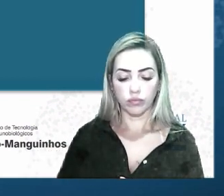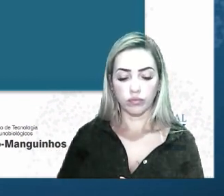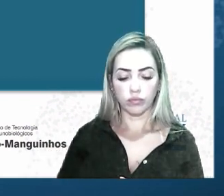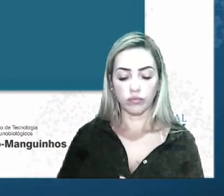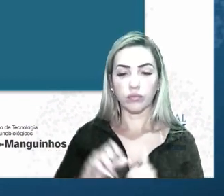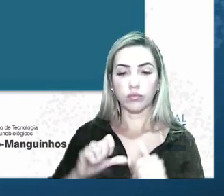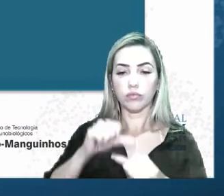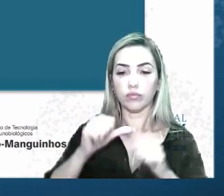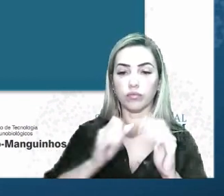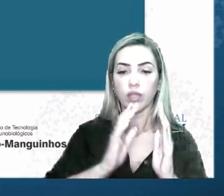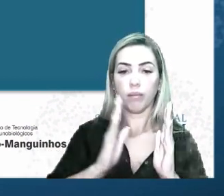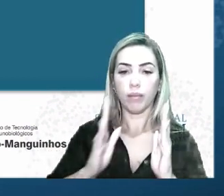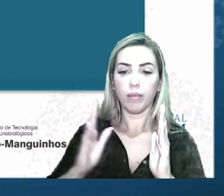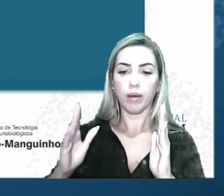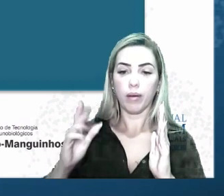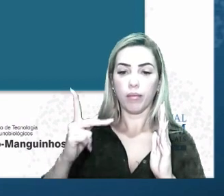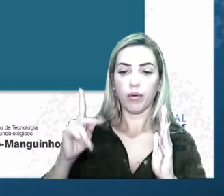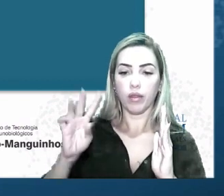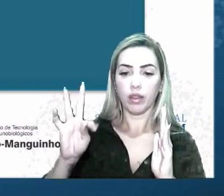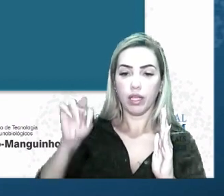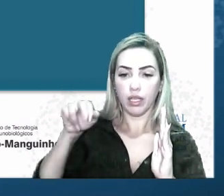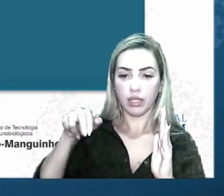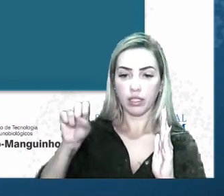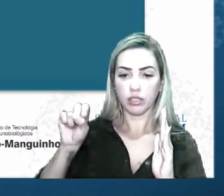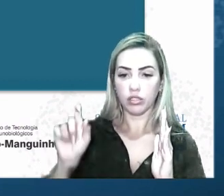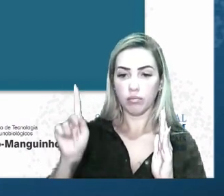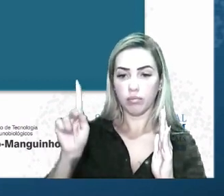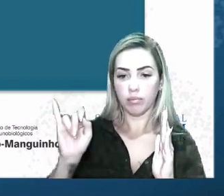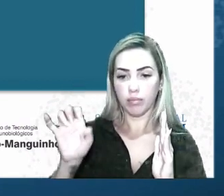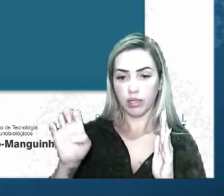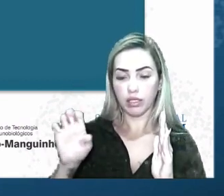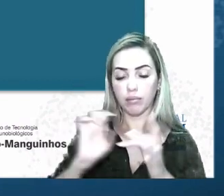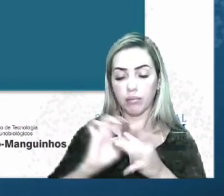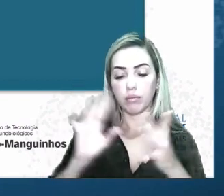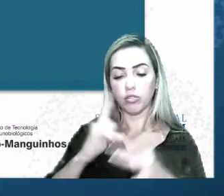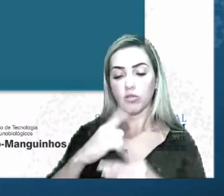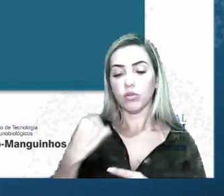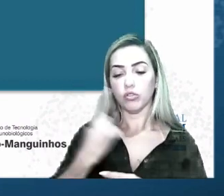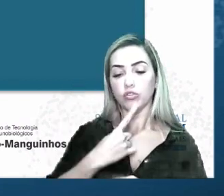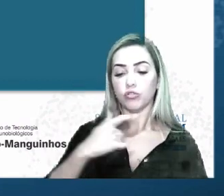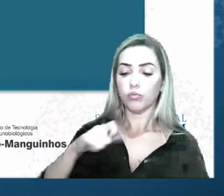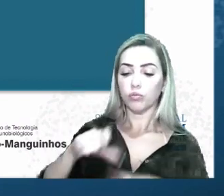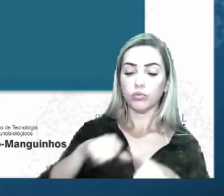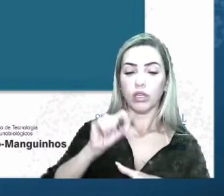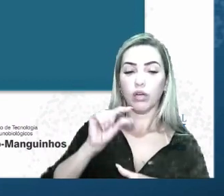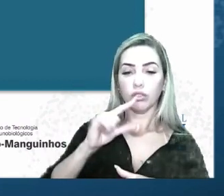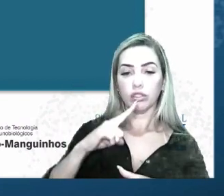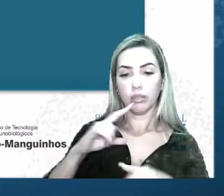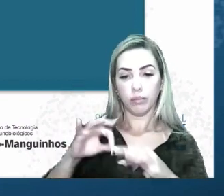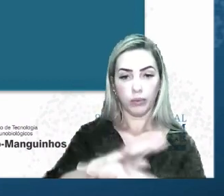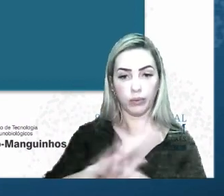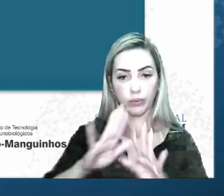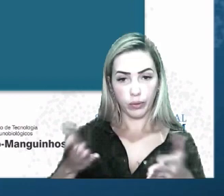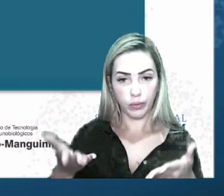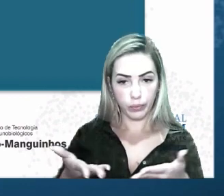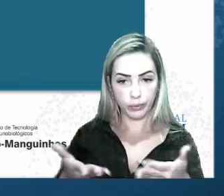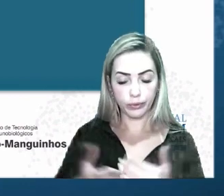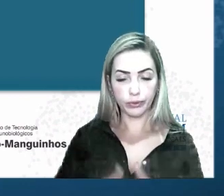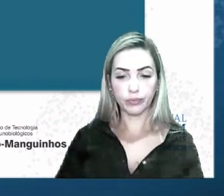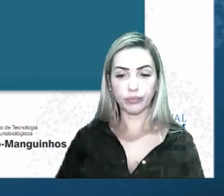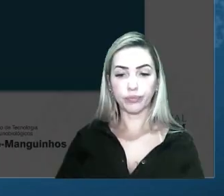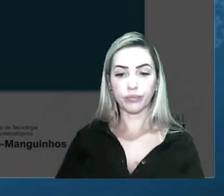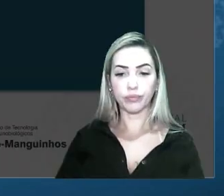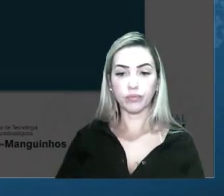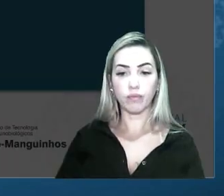sequência da proteína spike, o que permitiu a gente sair das patentes que estão depositadas. E esse, então,